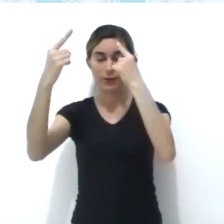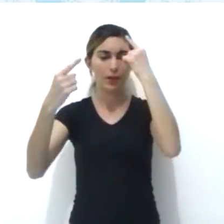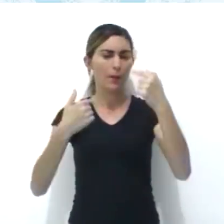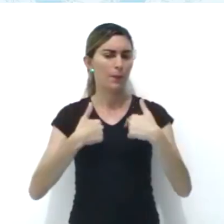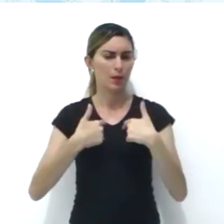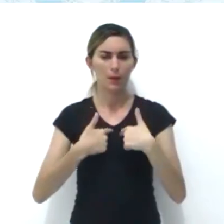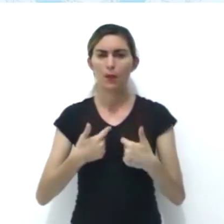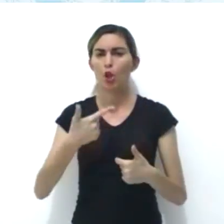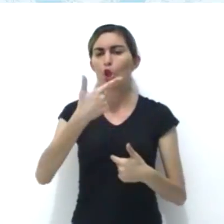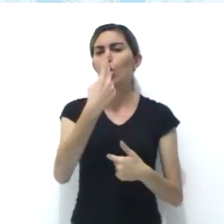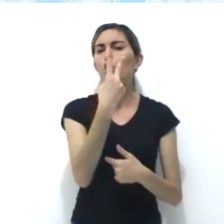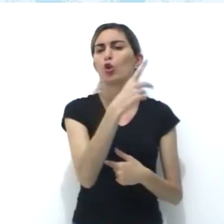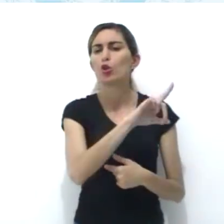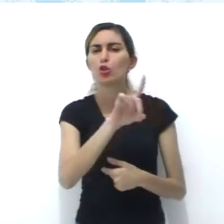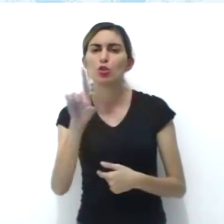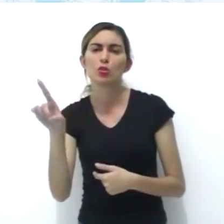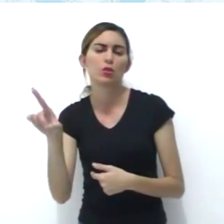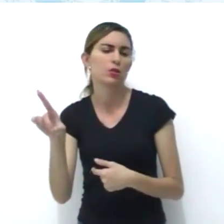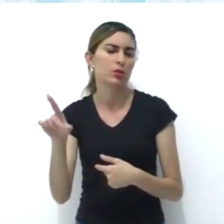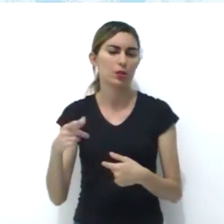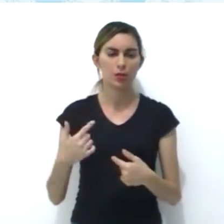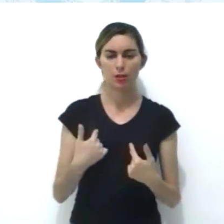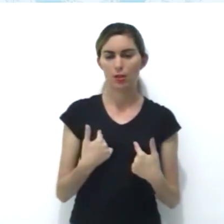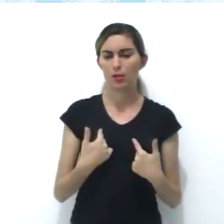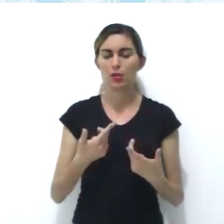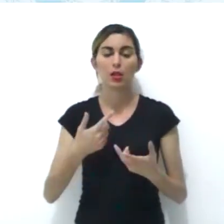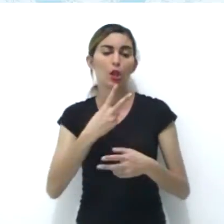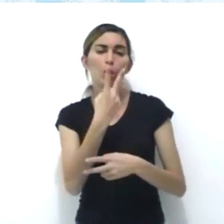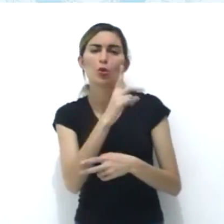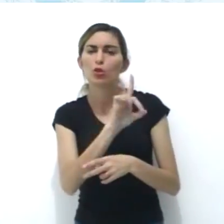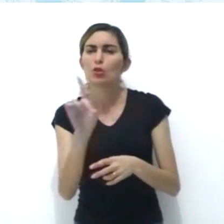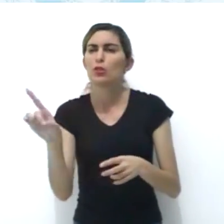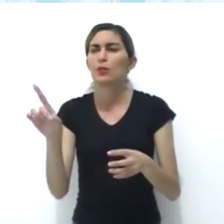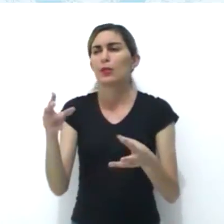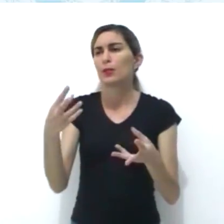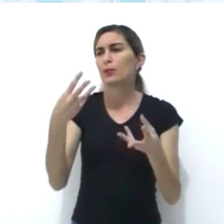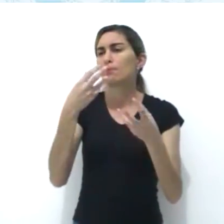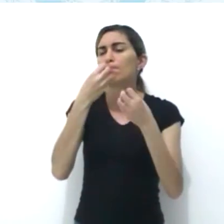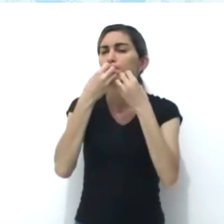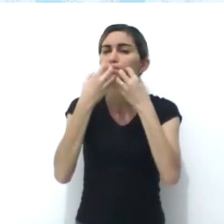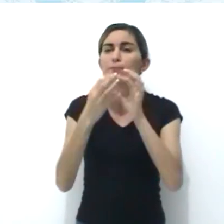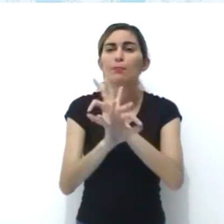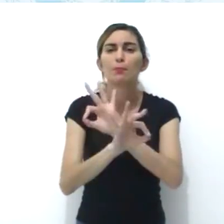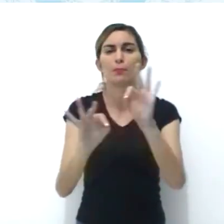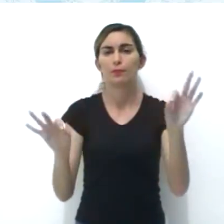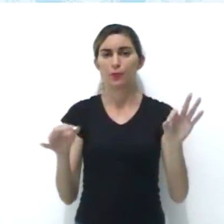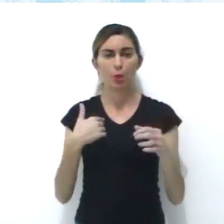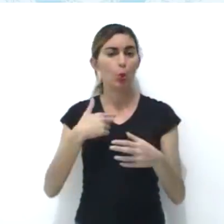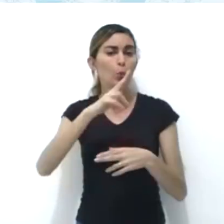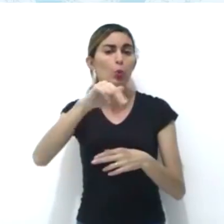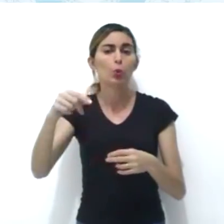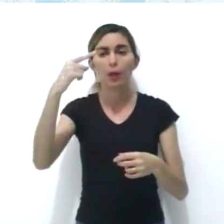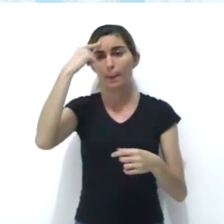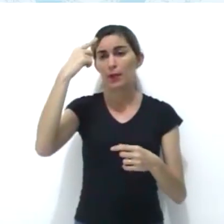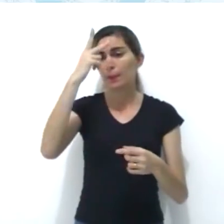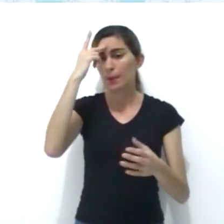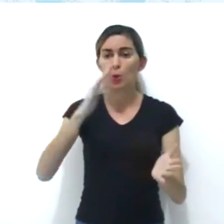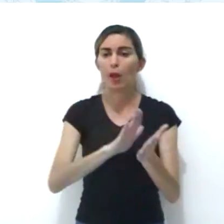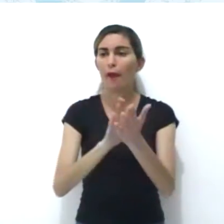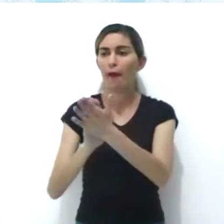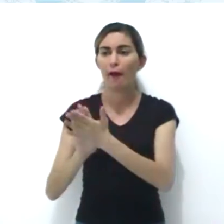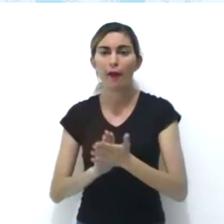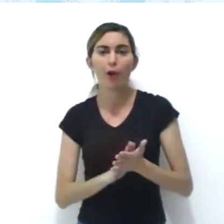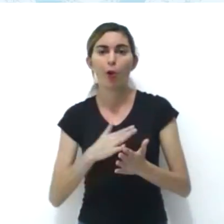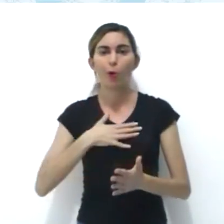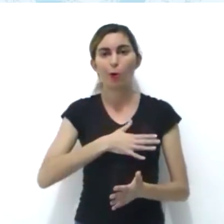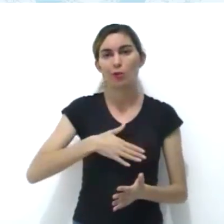ideias. Para mim foram 2 dias inesquecíveis e nunca imaginaria que as pessoas iriam gostar